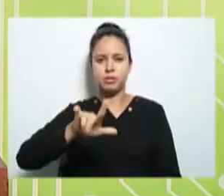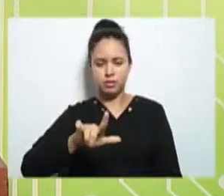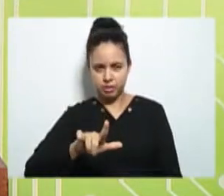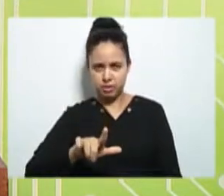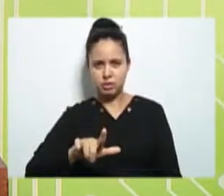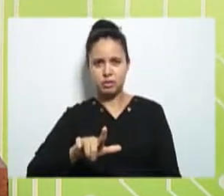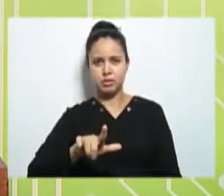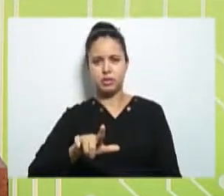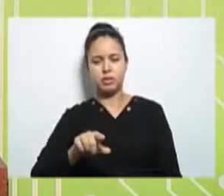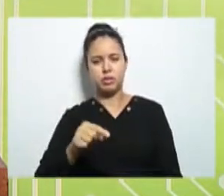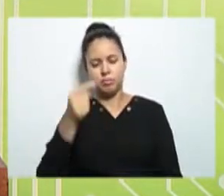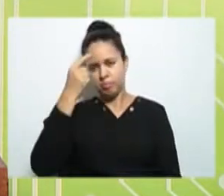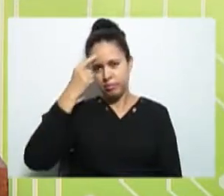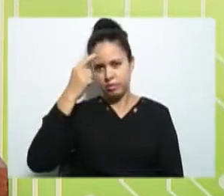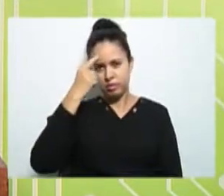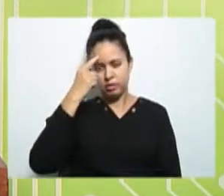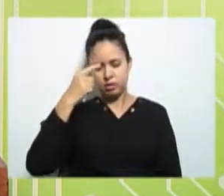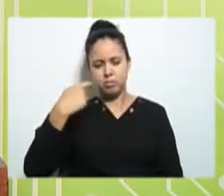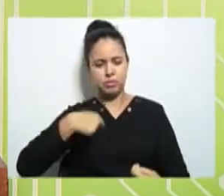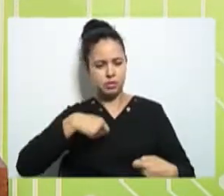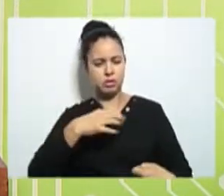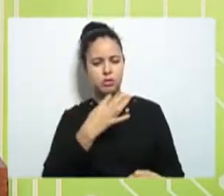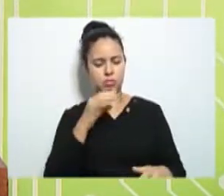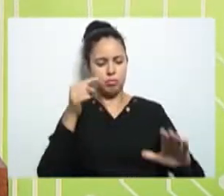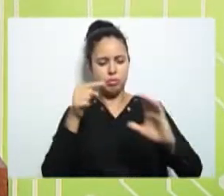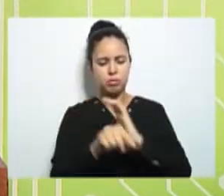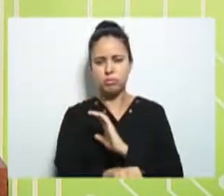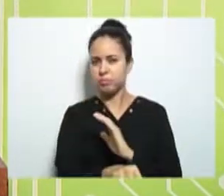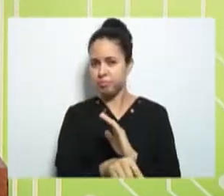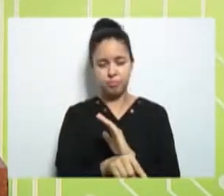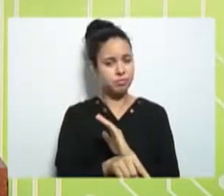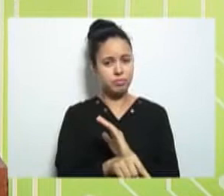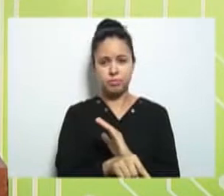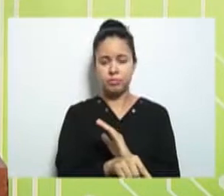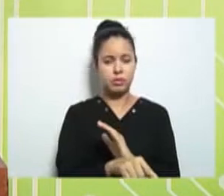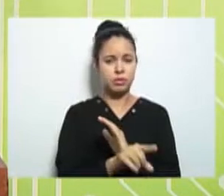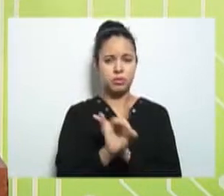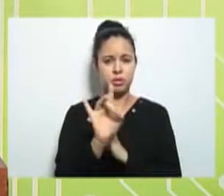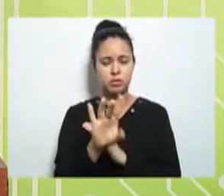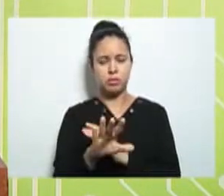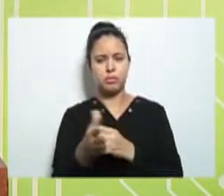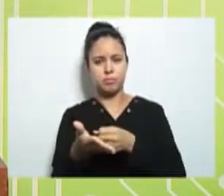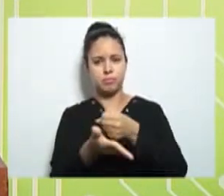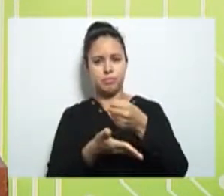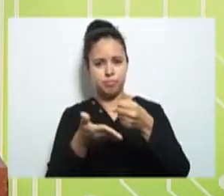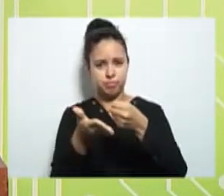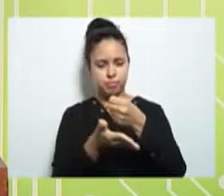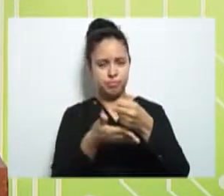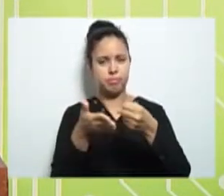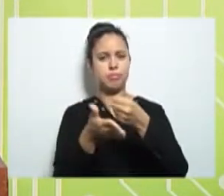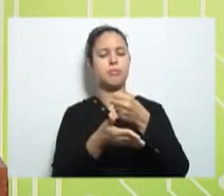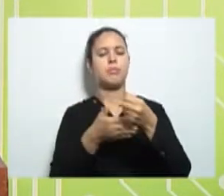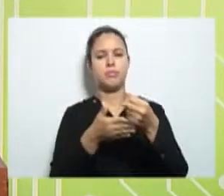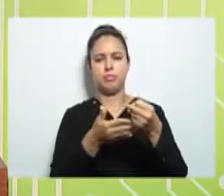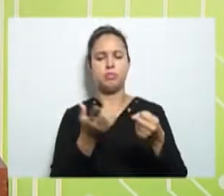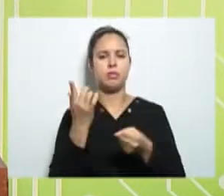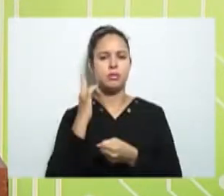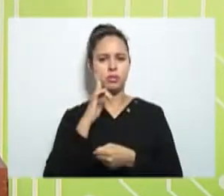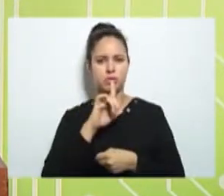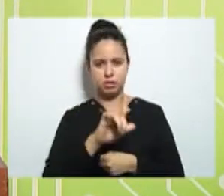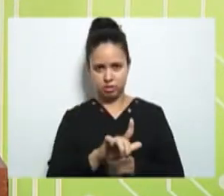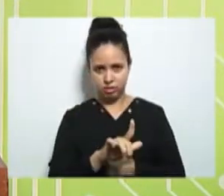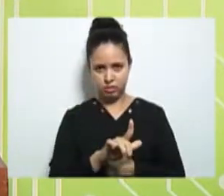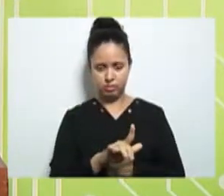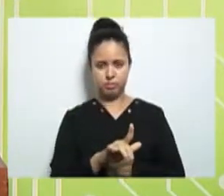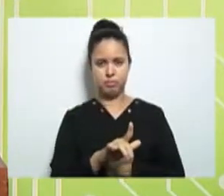conhecimentos aprofundados para poder fazer uso de um equipamento de informática, tá? Antigamente não. Antigamente você tinha que ser